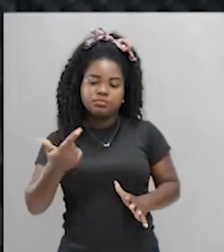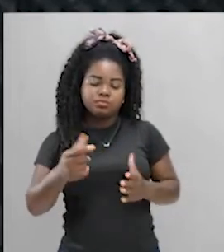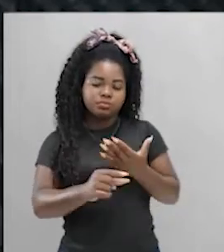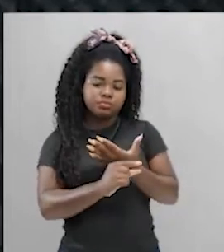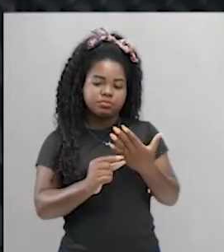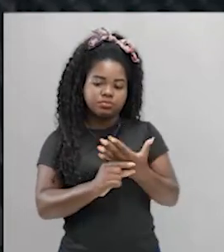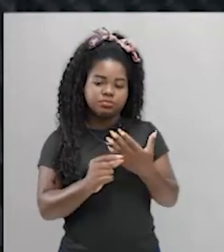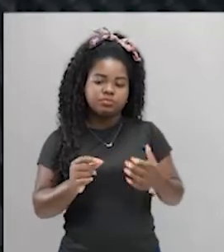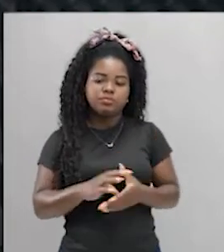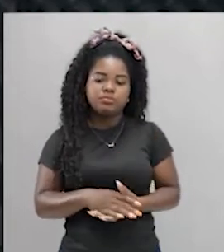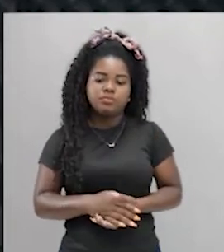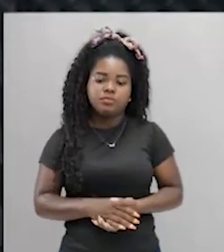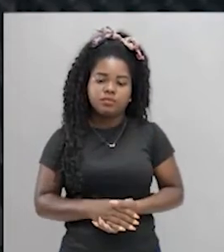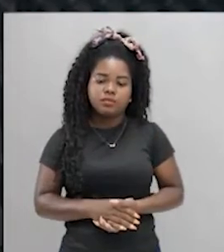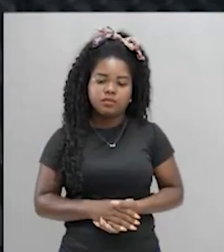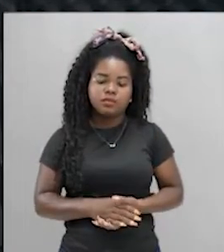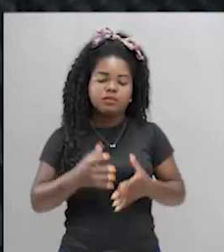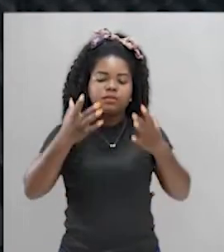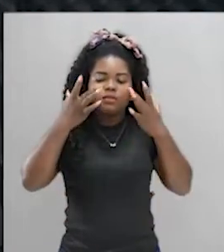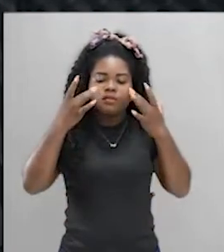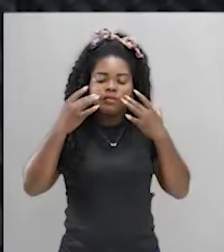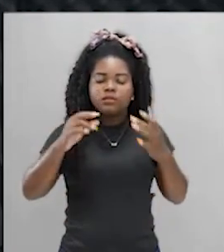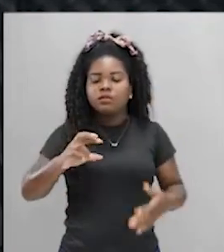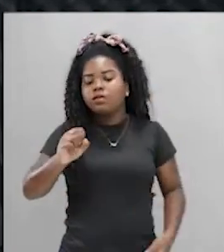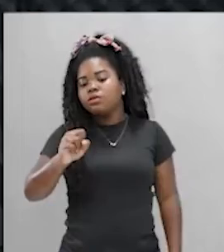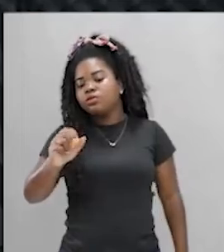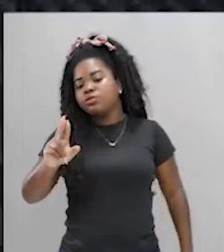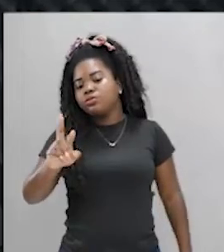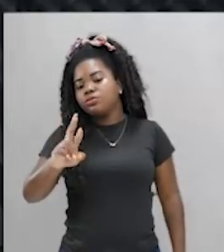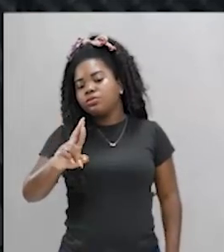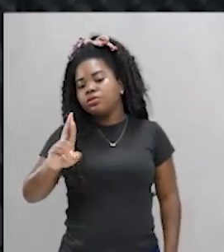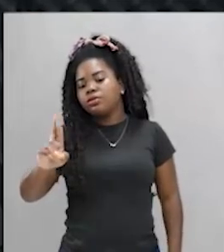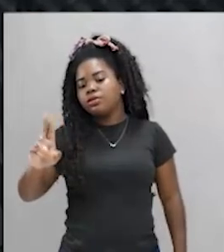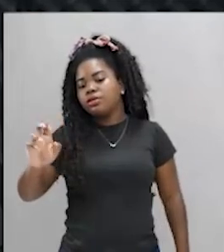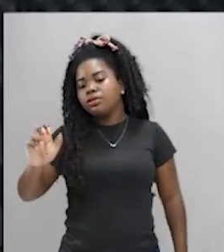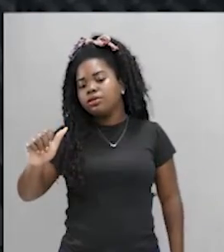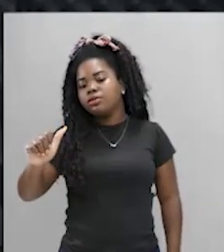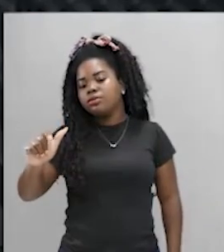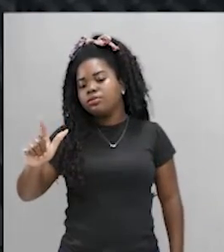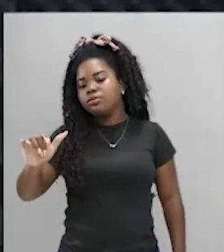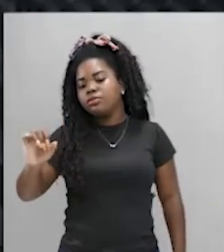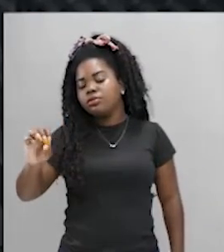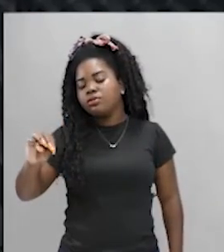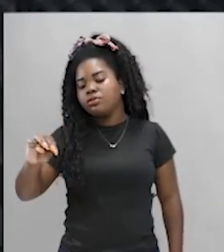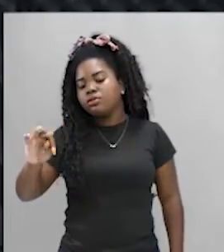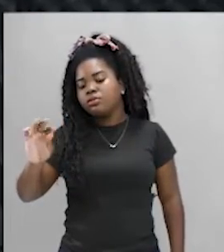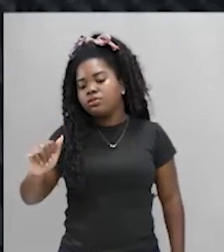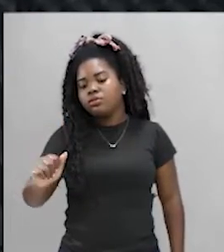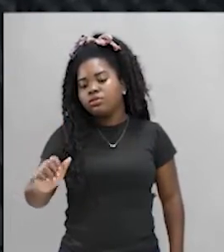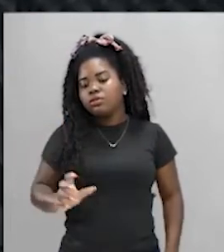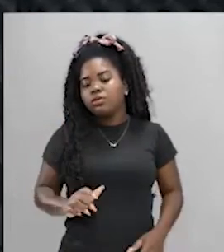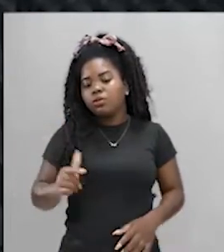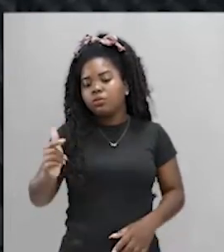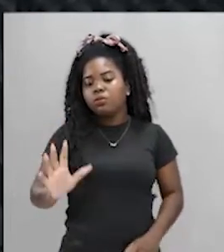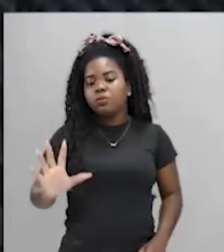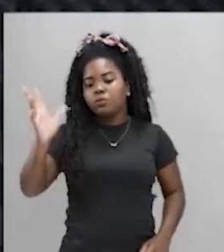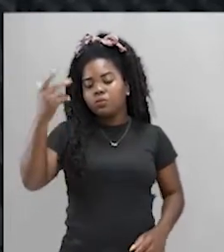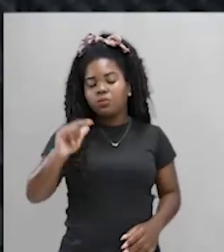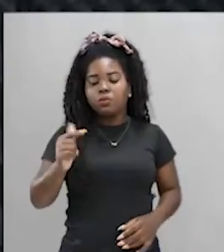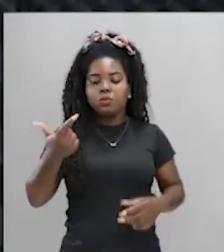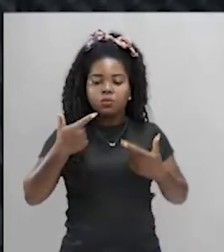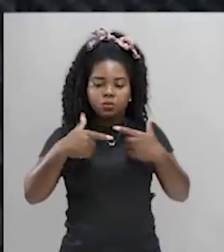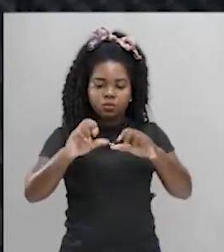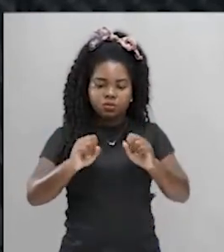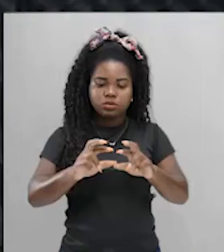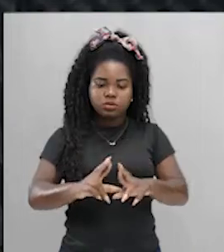ou o teatro naturalista, né, ou o teatro surrealista, ou o expressionista, que é muito de efeitos, é uma outra linguagem completamente